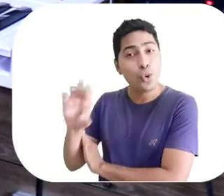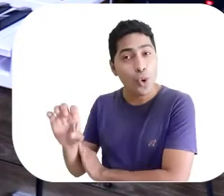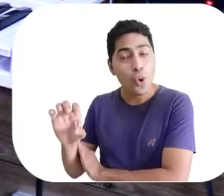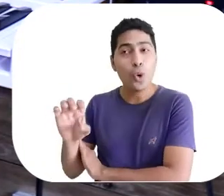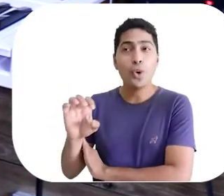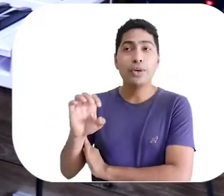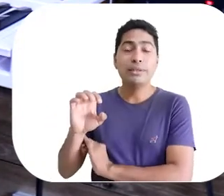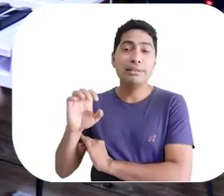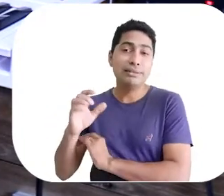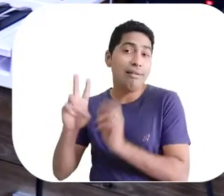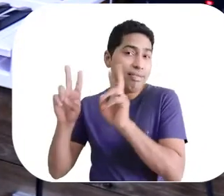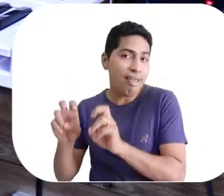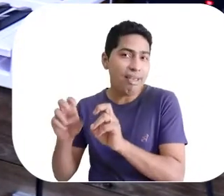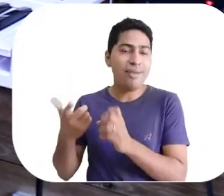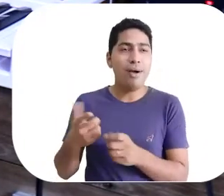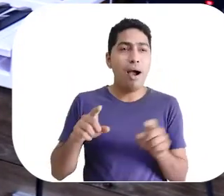trazendo essa ideia do tempo, a música